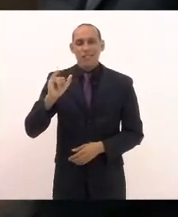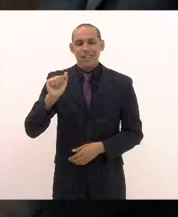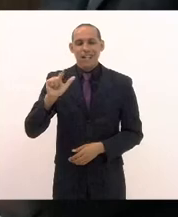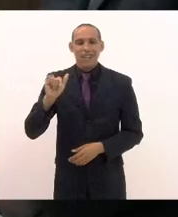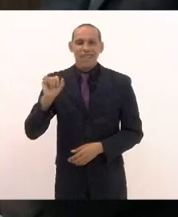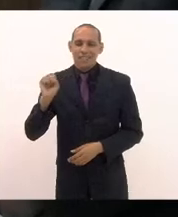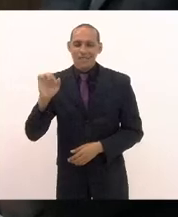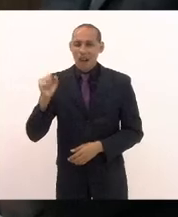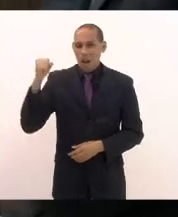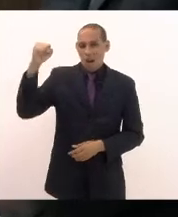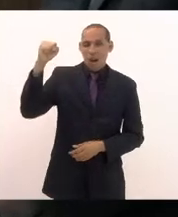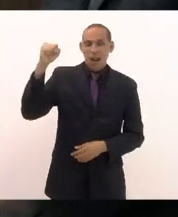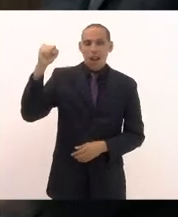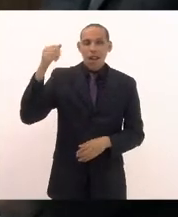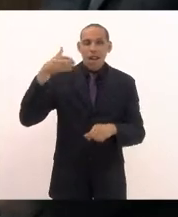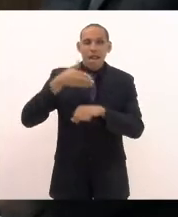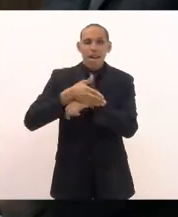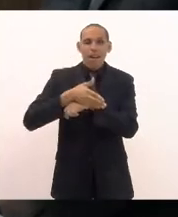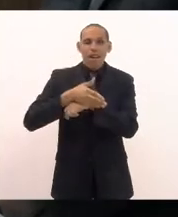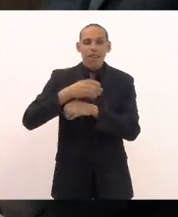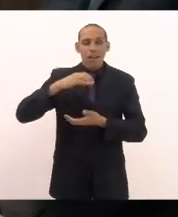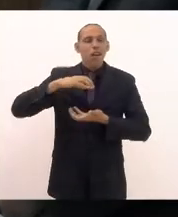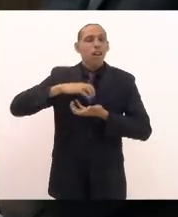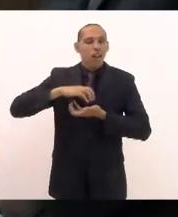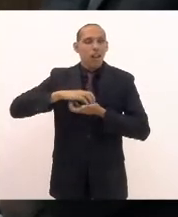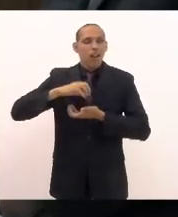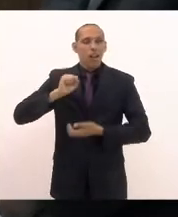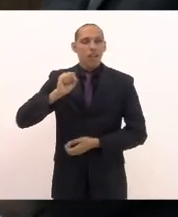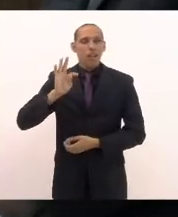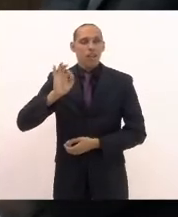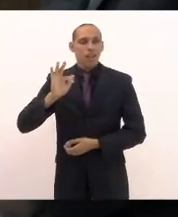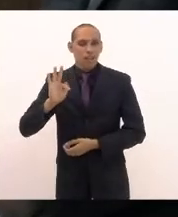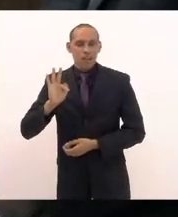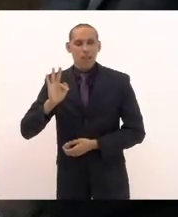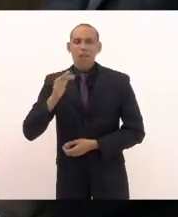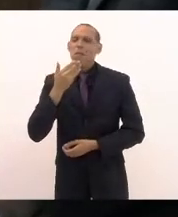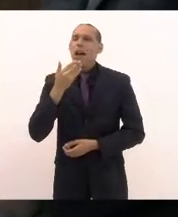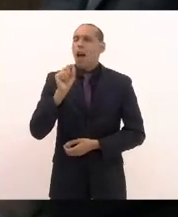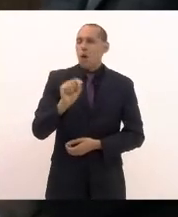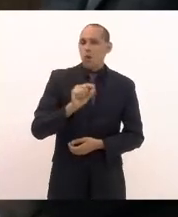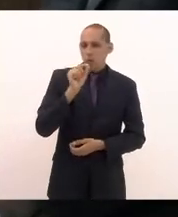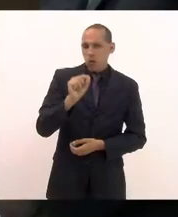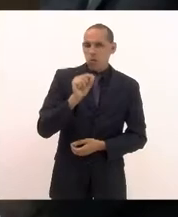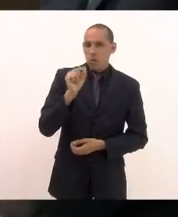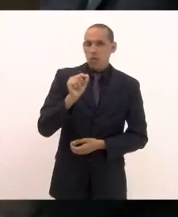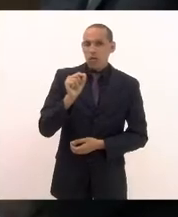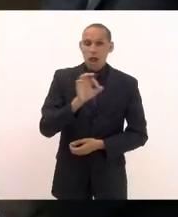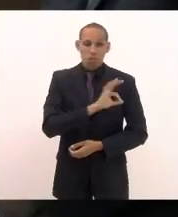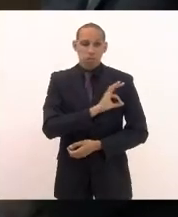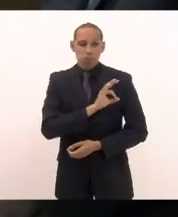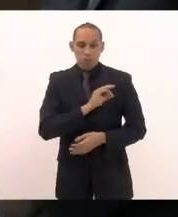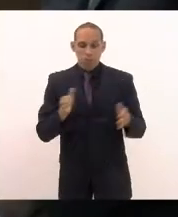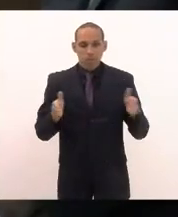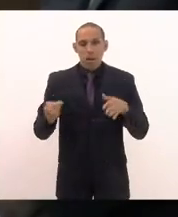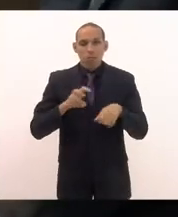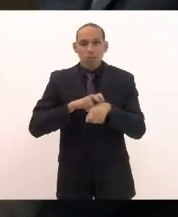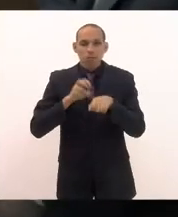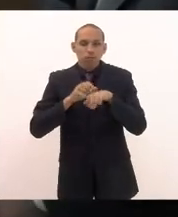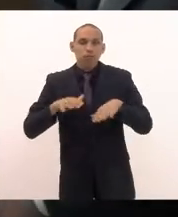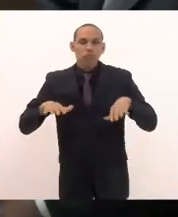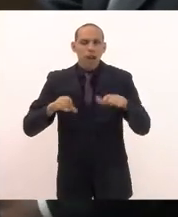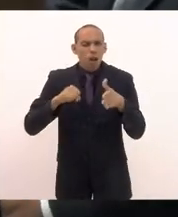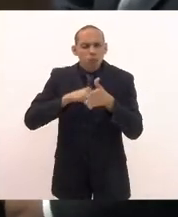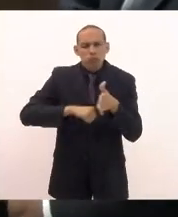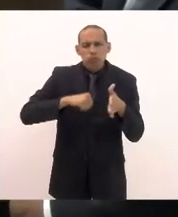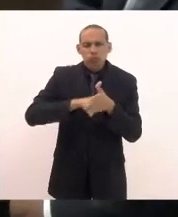no STF pedindo que a polícia, no período de pandemia, não